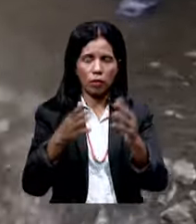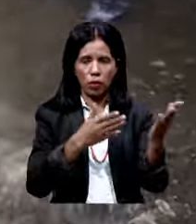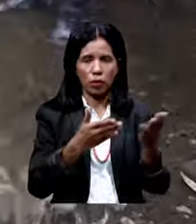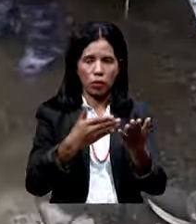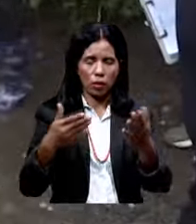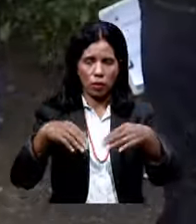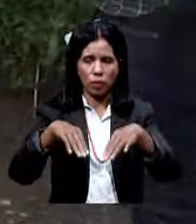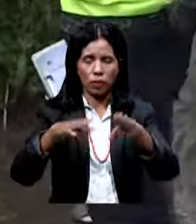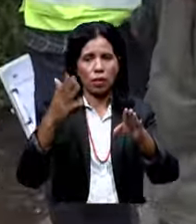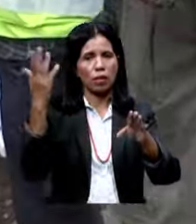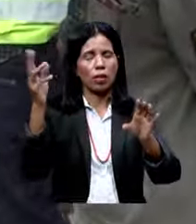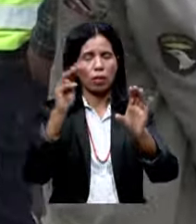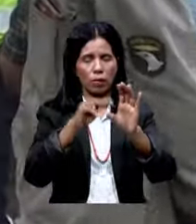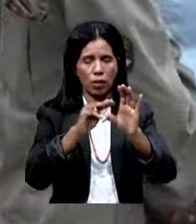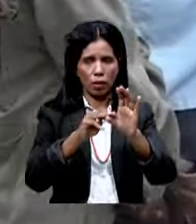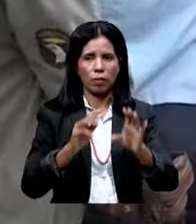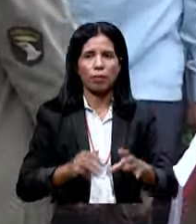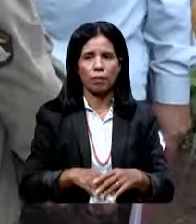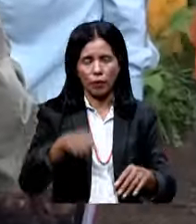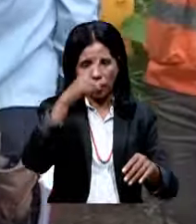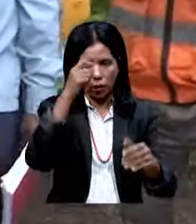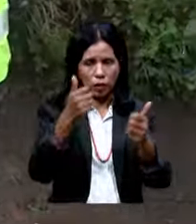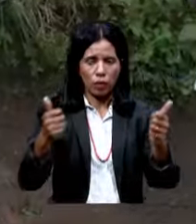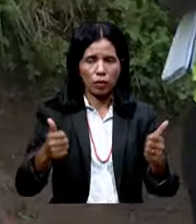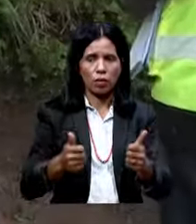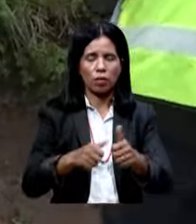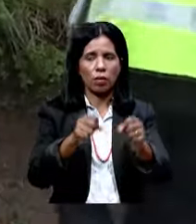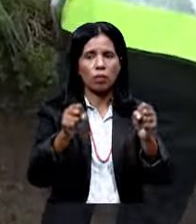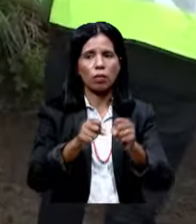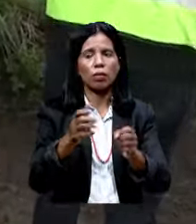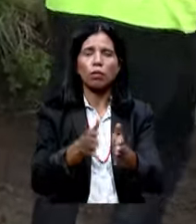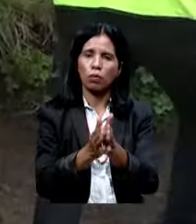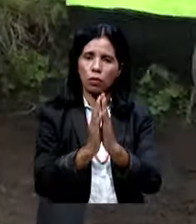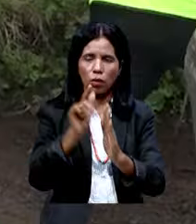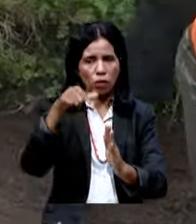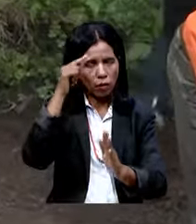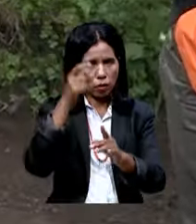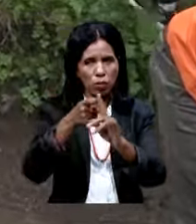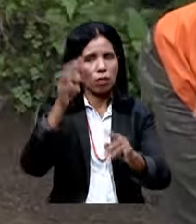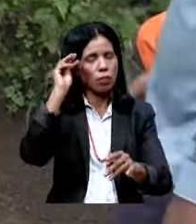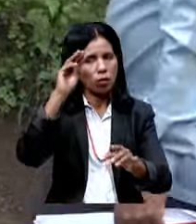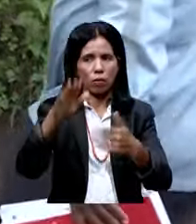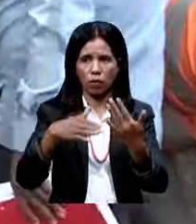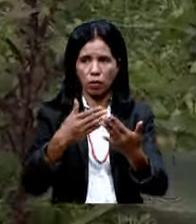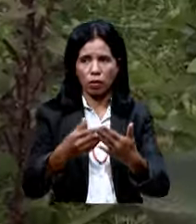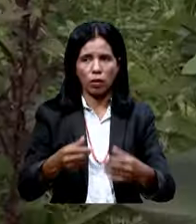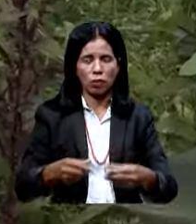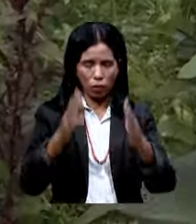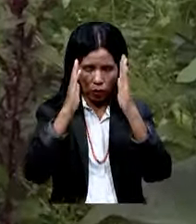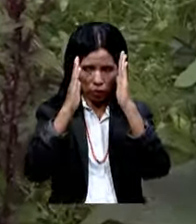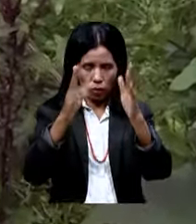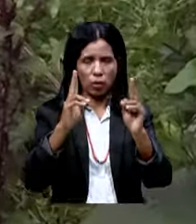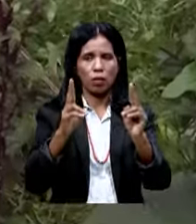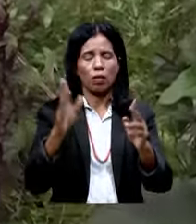ba fang ye mercado no fatin selok. Tambane autoridade lokal ia suku refere husu governo li husi ministerio relevante atu fo atensaun urgenti